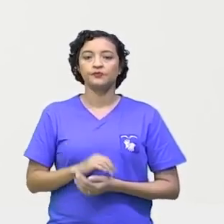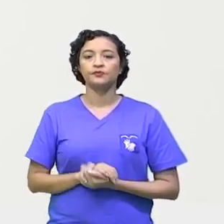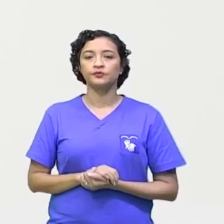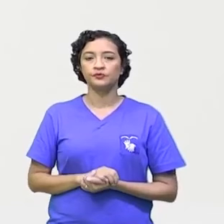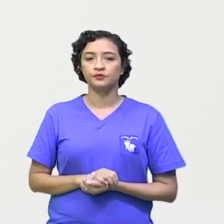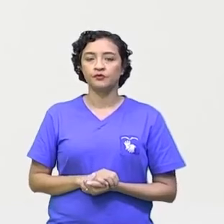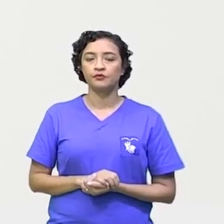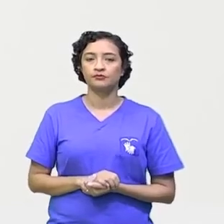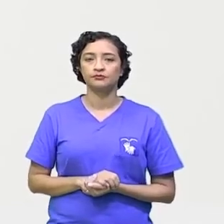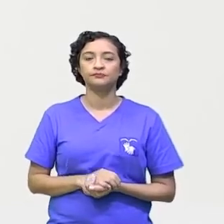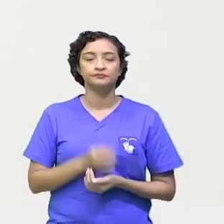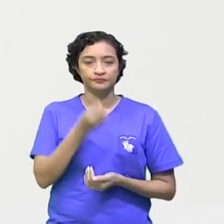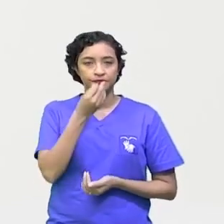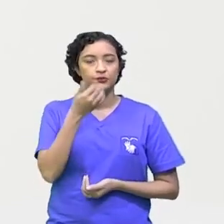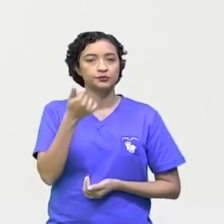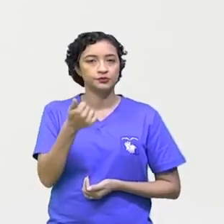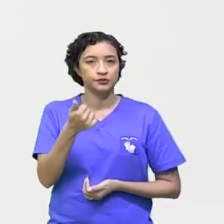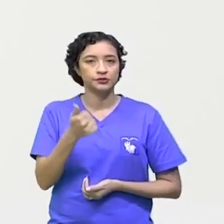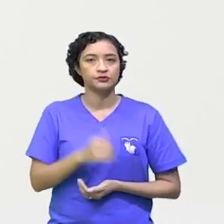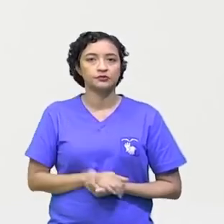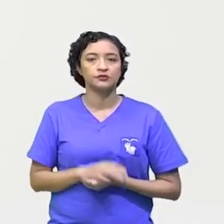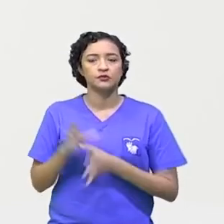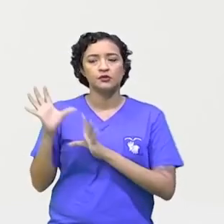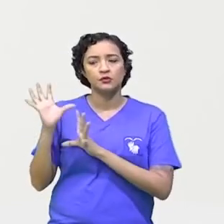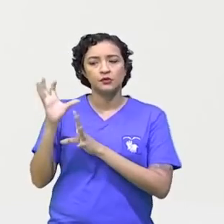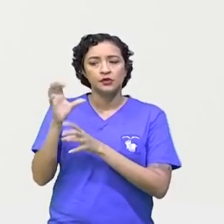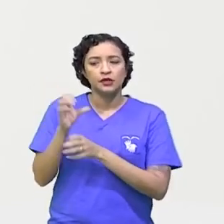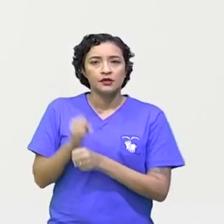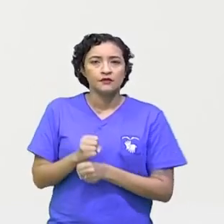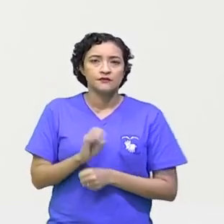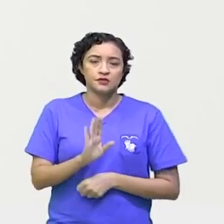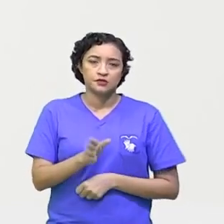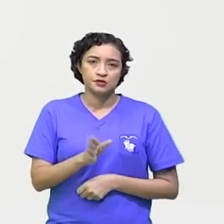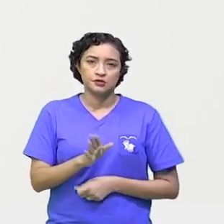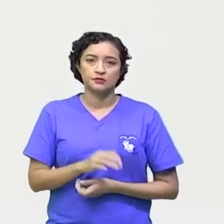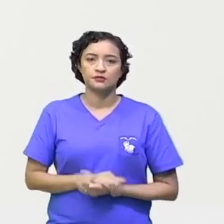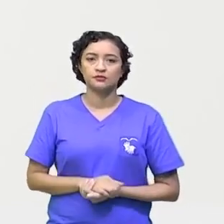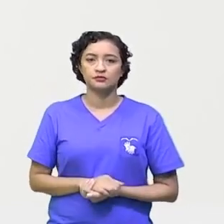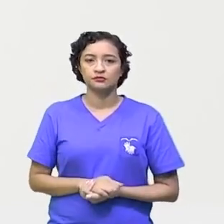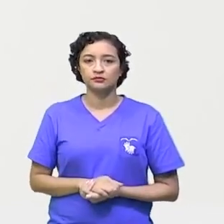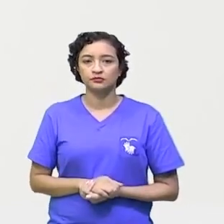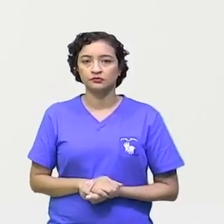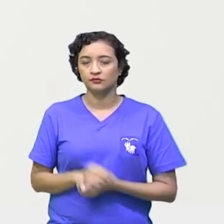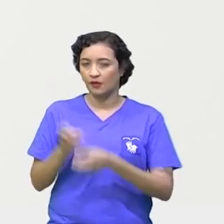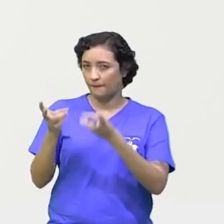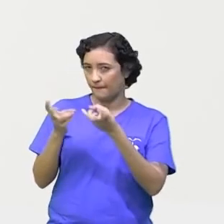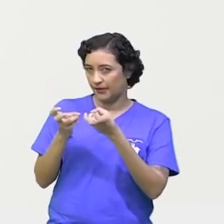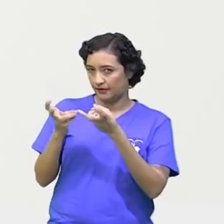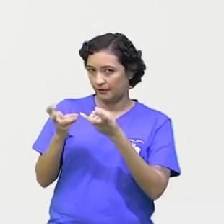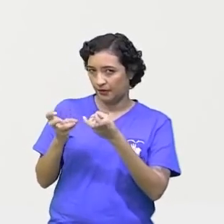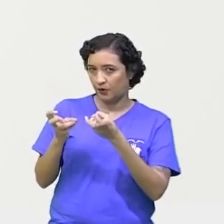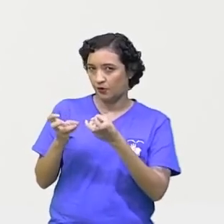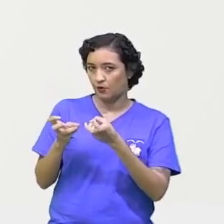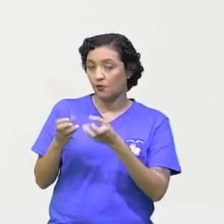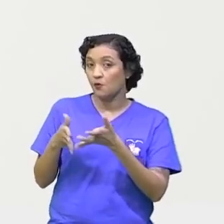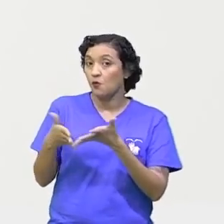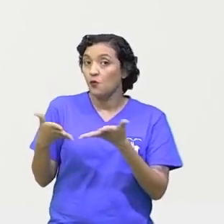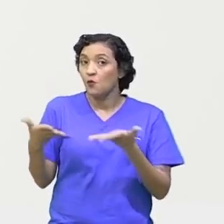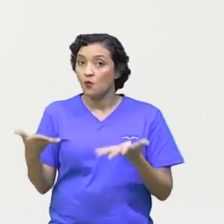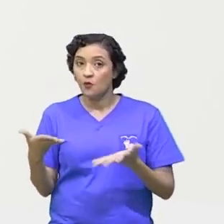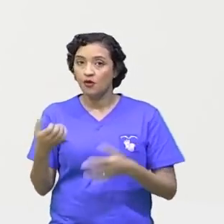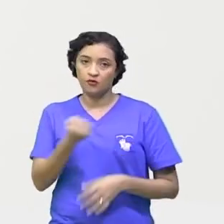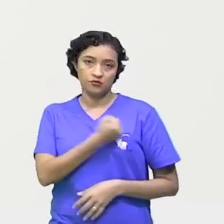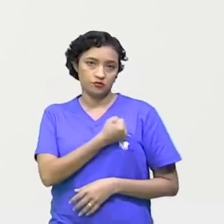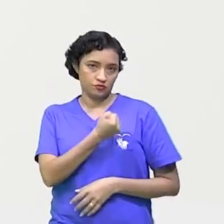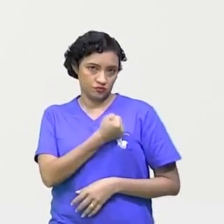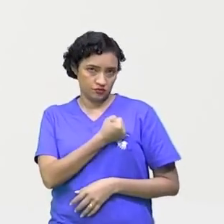46. Muito bem, vamos só recapitular o que nós fizemos aqui. Primeiro identificamos os elementos, tá certo, do